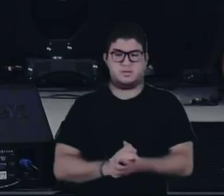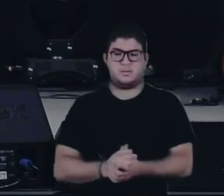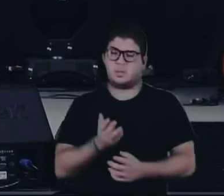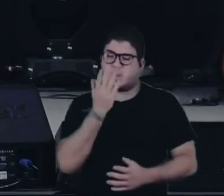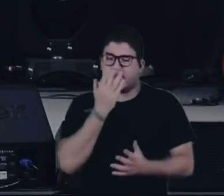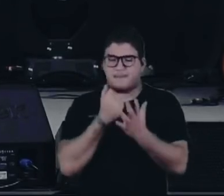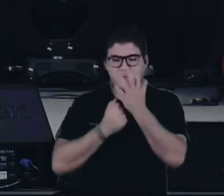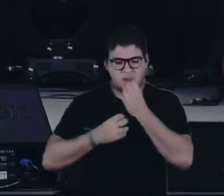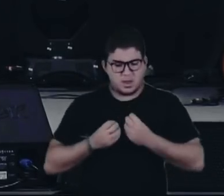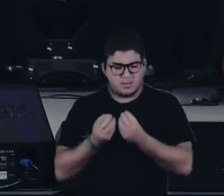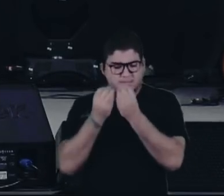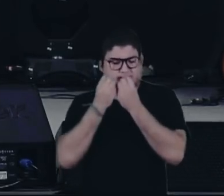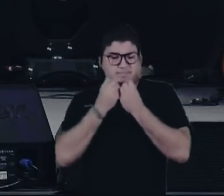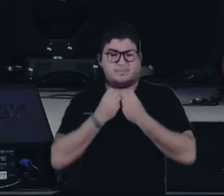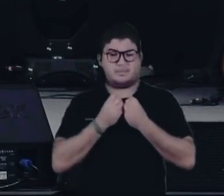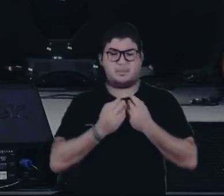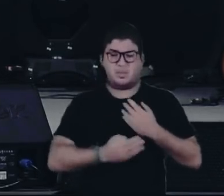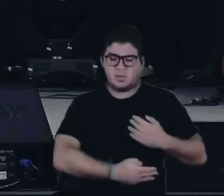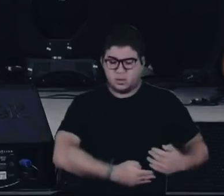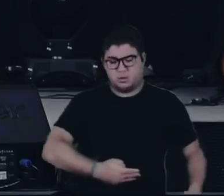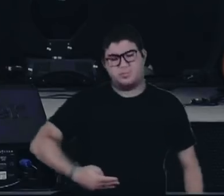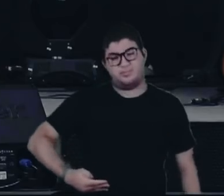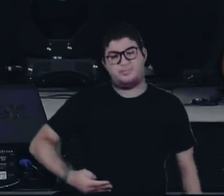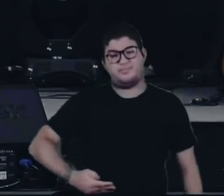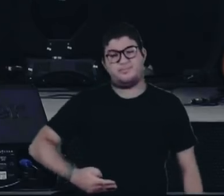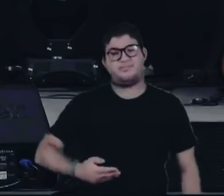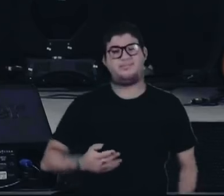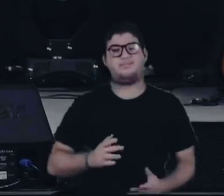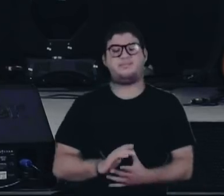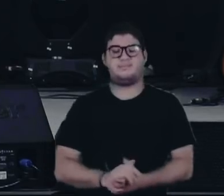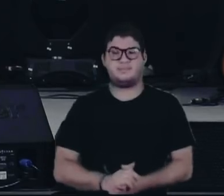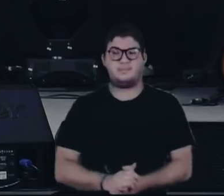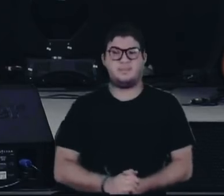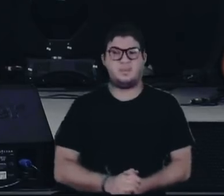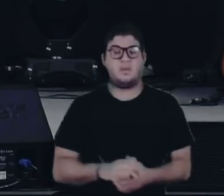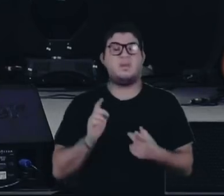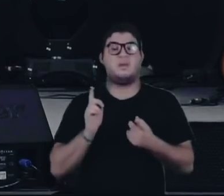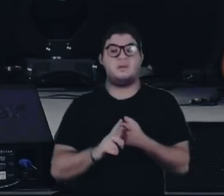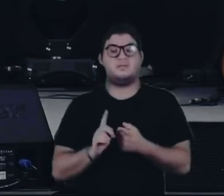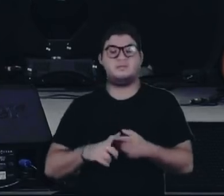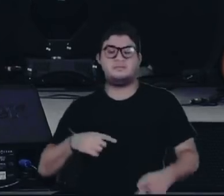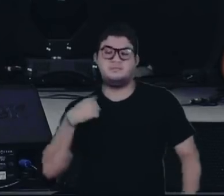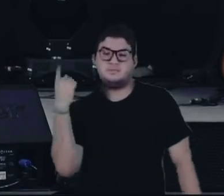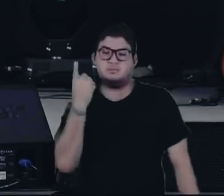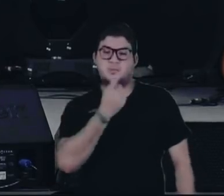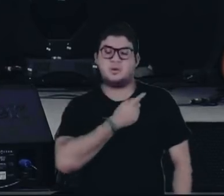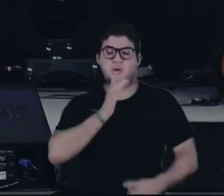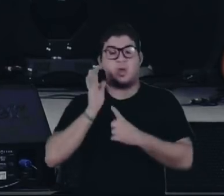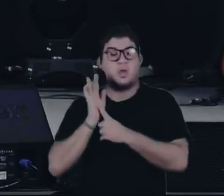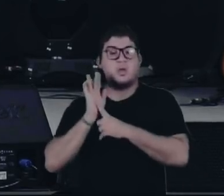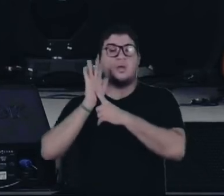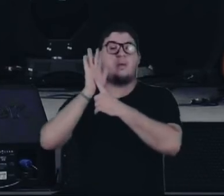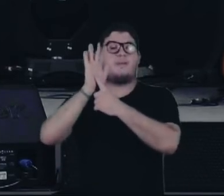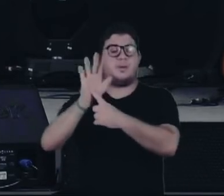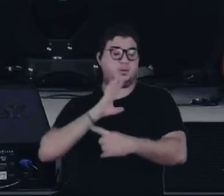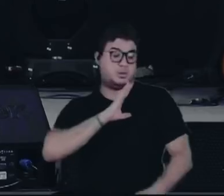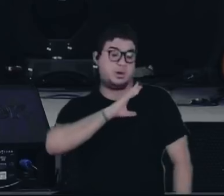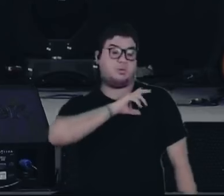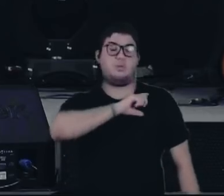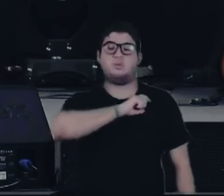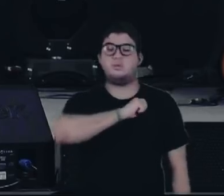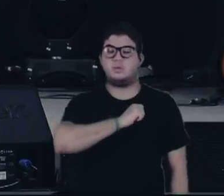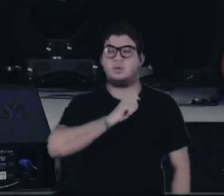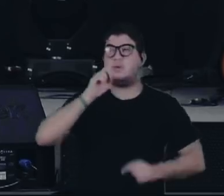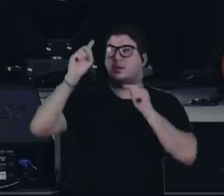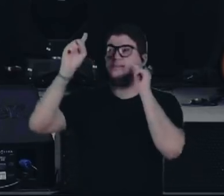Alimente-me quando eu estiver com fome. Porque nós manifestamos o amor